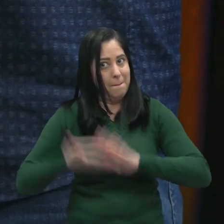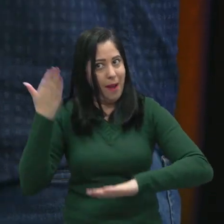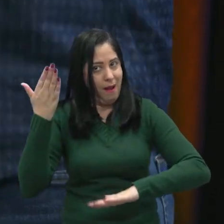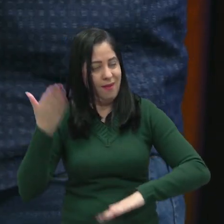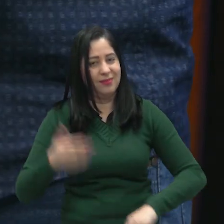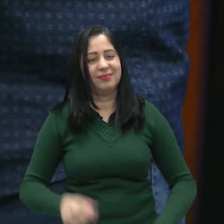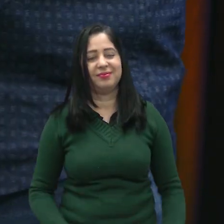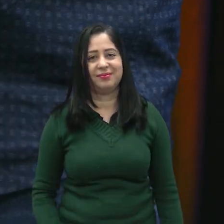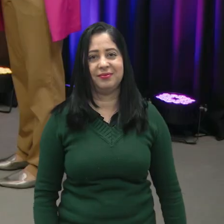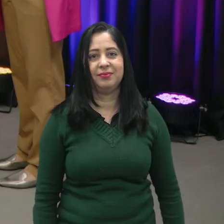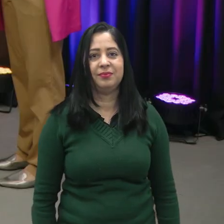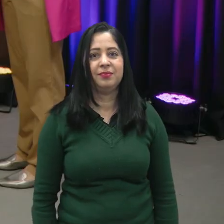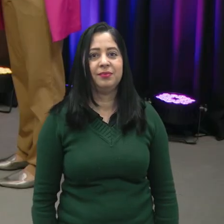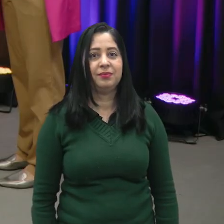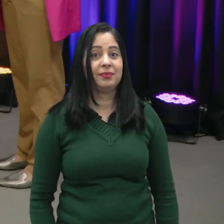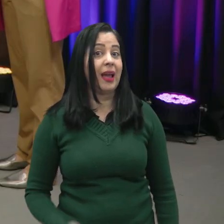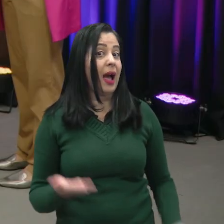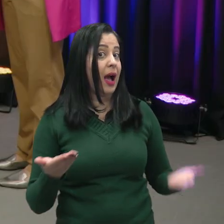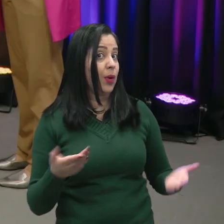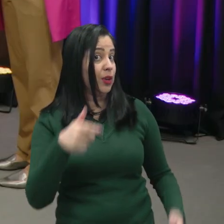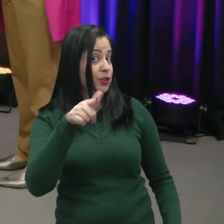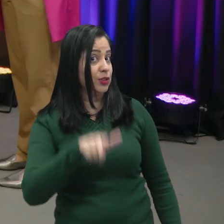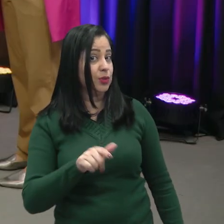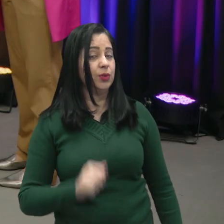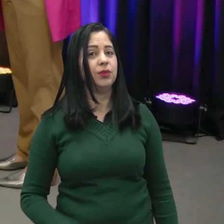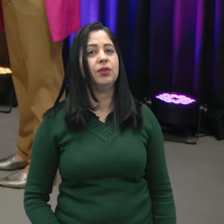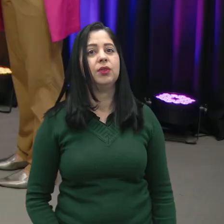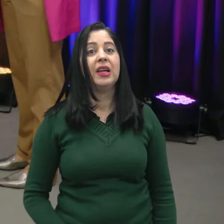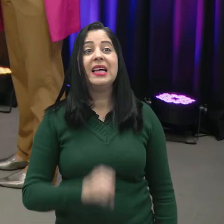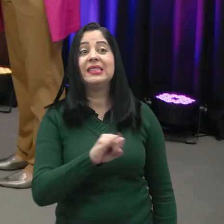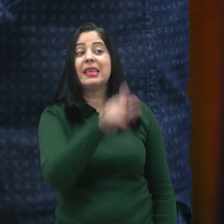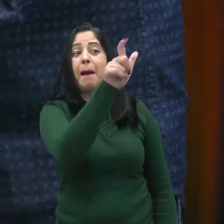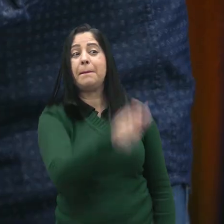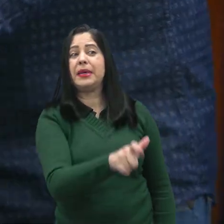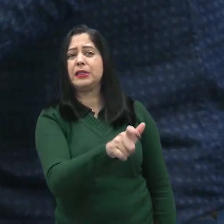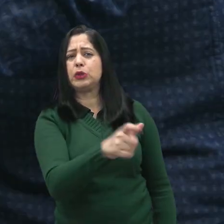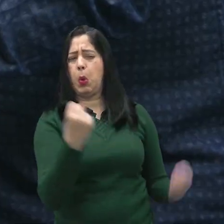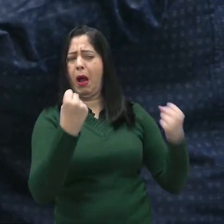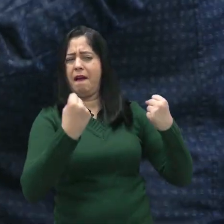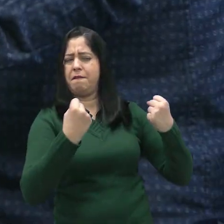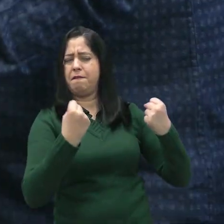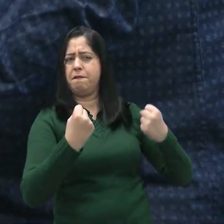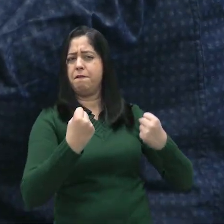mim. E quebra a pegada também. Tá bom? De novo.